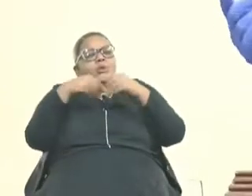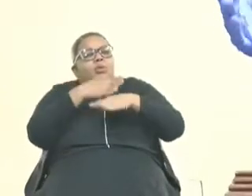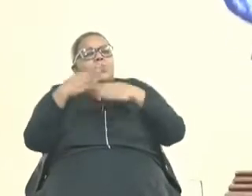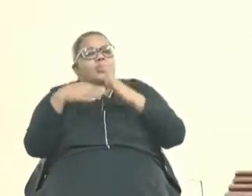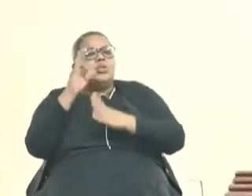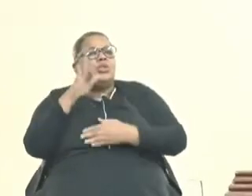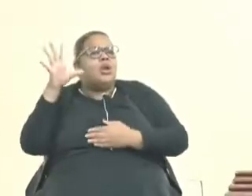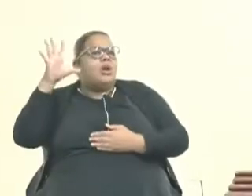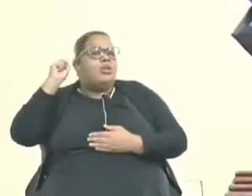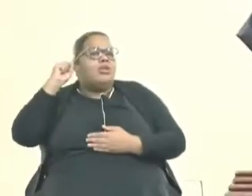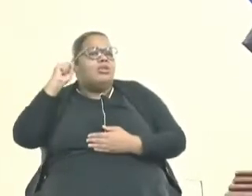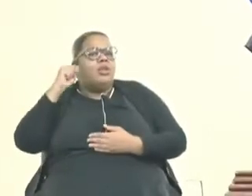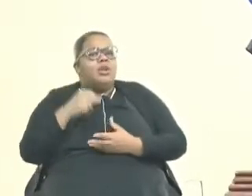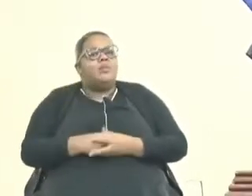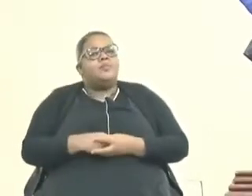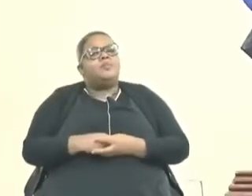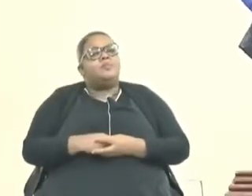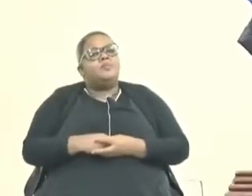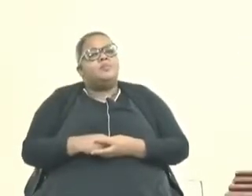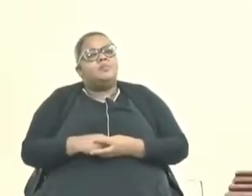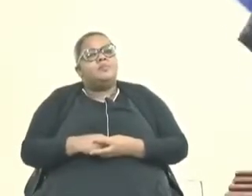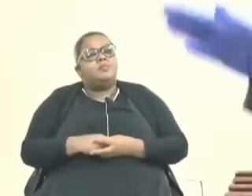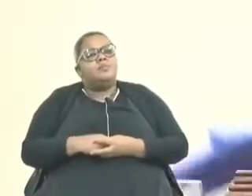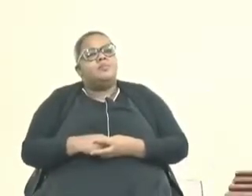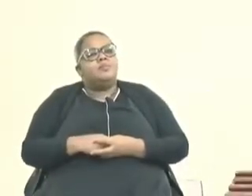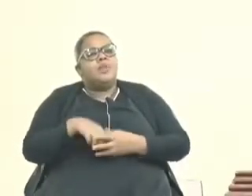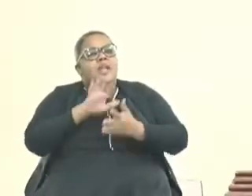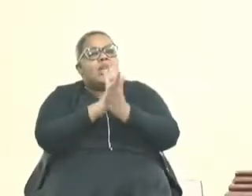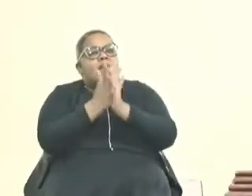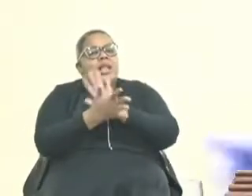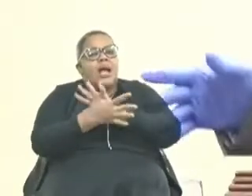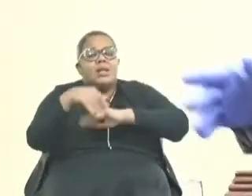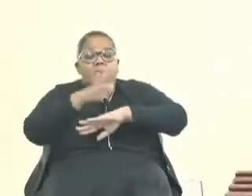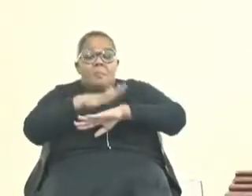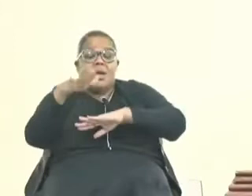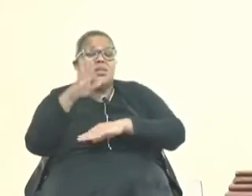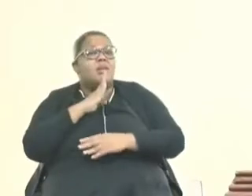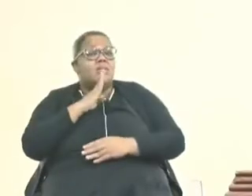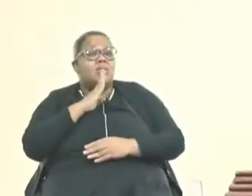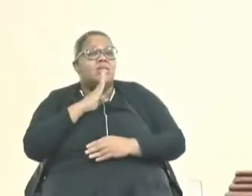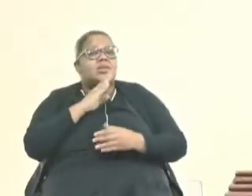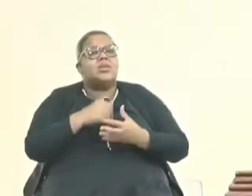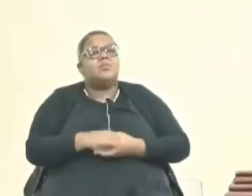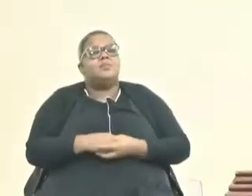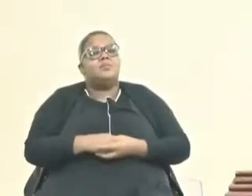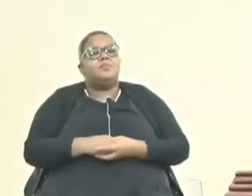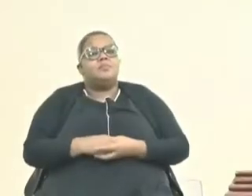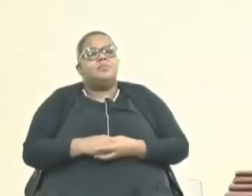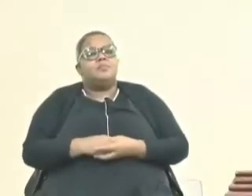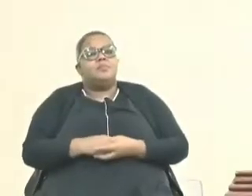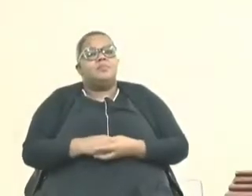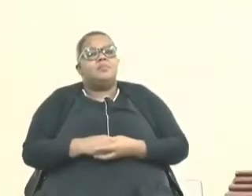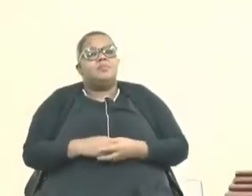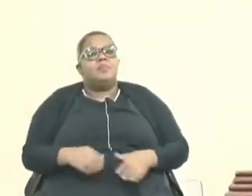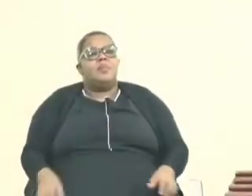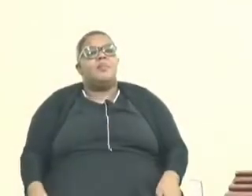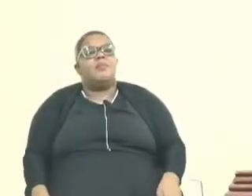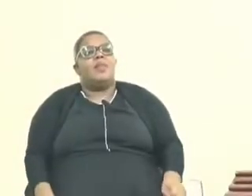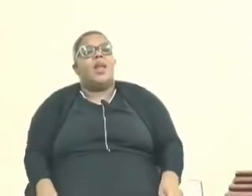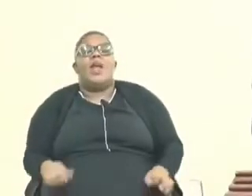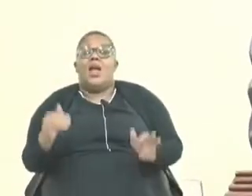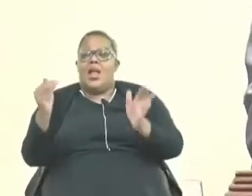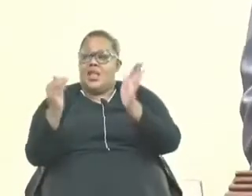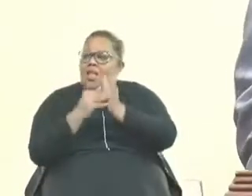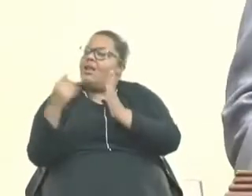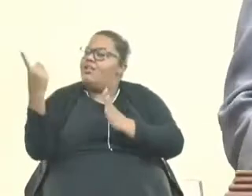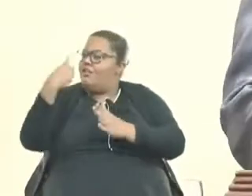responderam que é algo vitalício e que nada mais vai acontecer ele também achava assim e até que